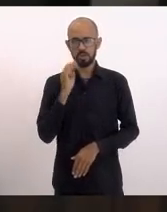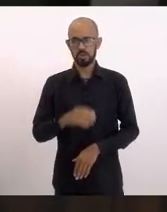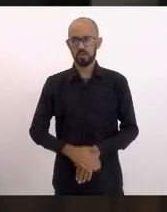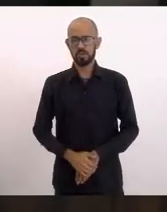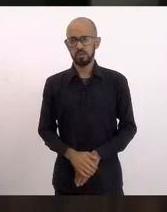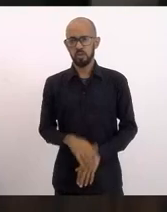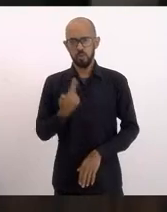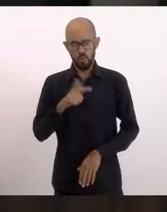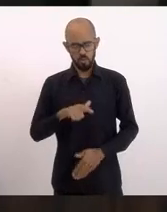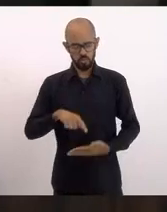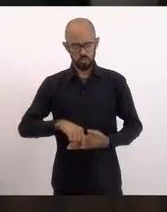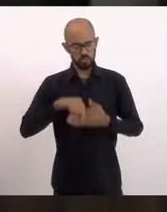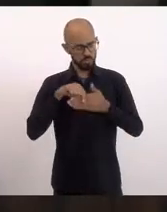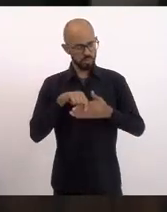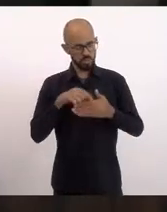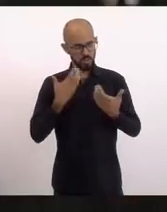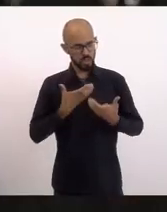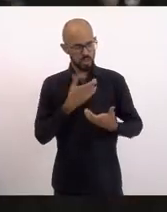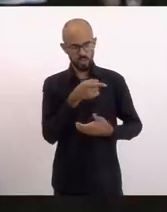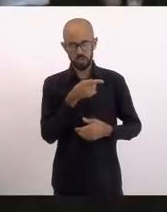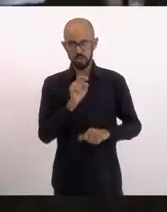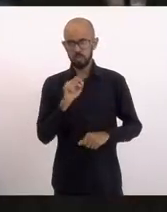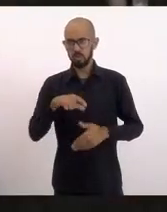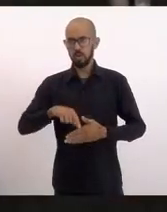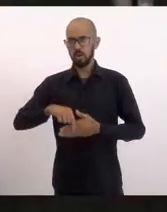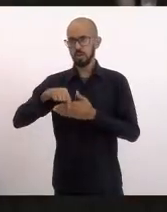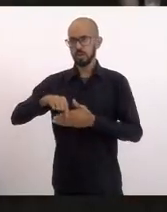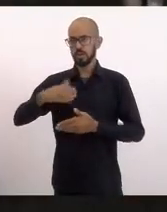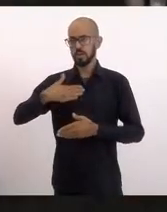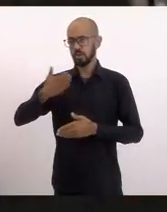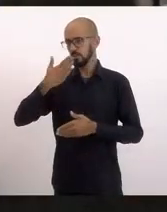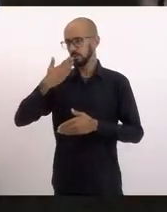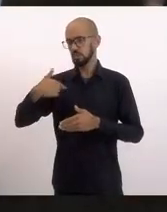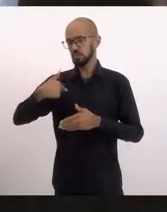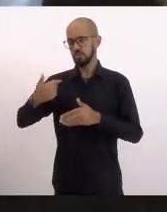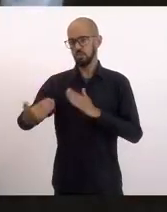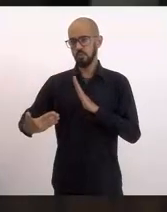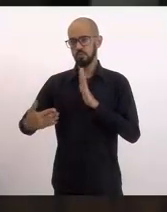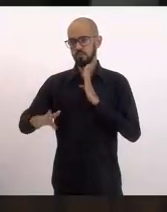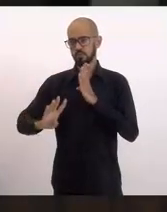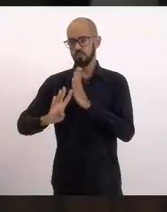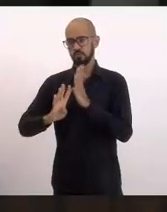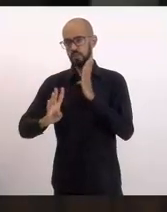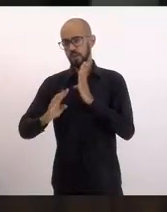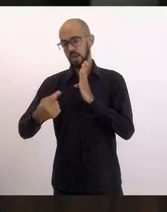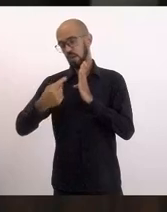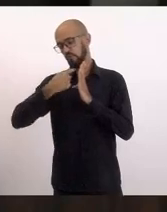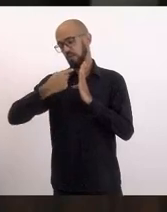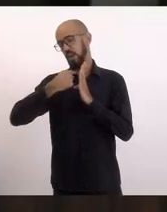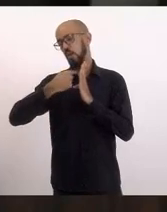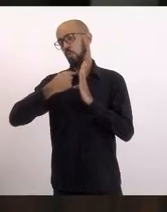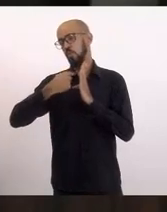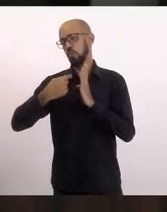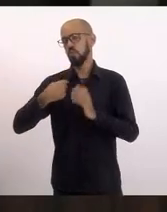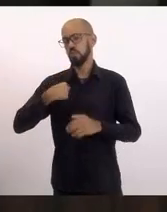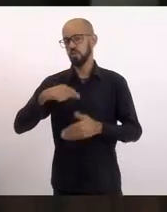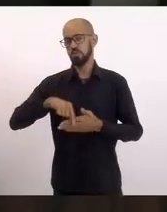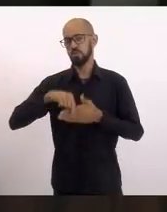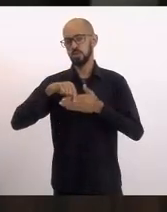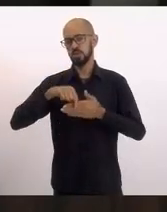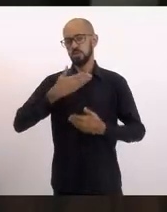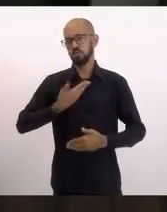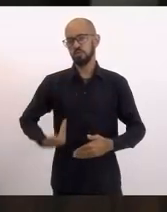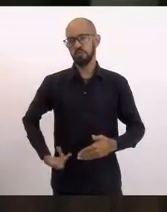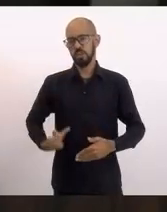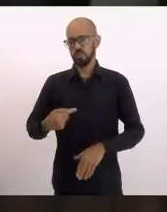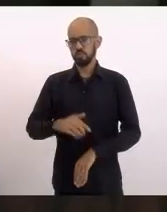Algum outro líder? Como líder de governo, eu queria encaminhar por último, senhor presidente. Tá ok. Obrigado. Então,